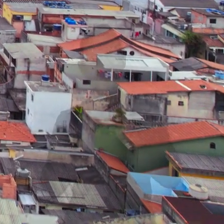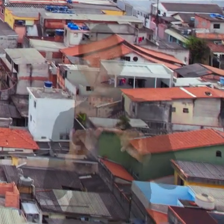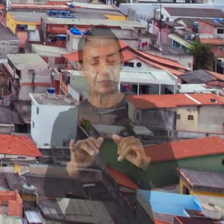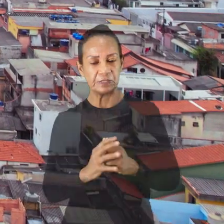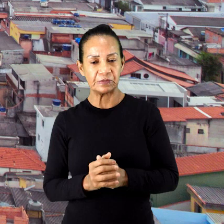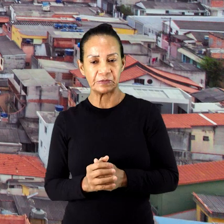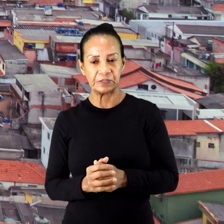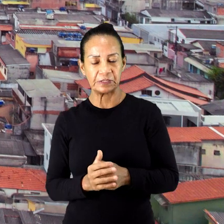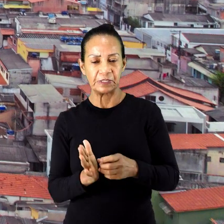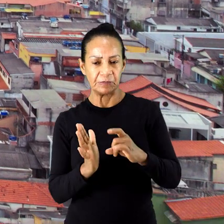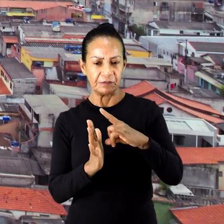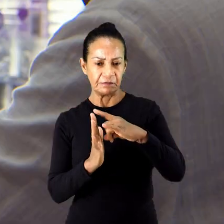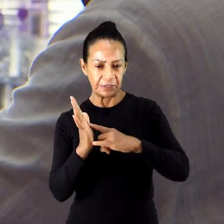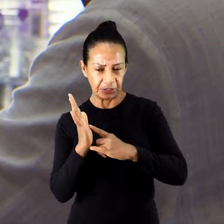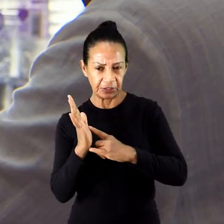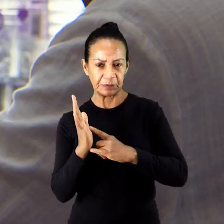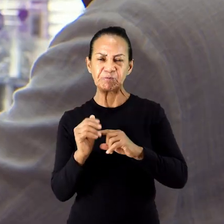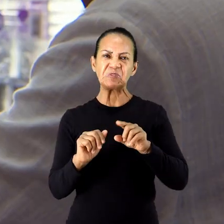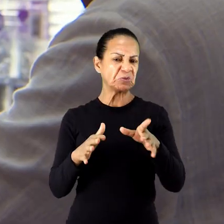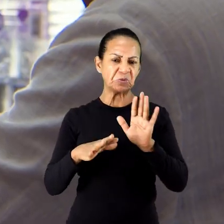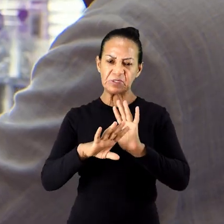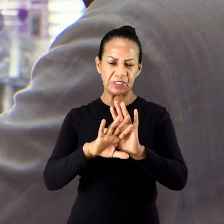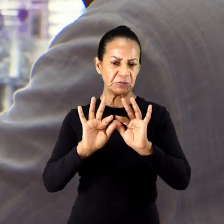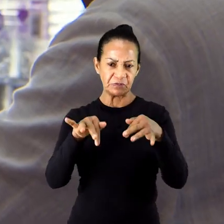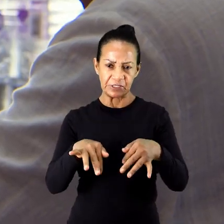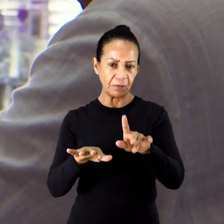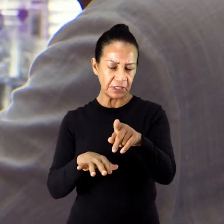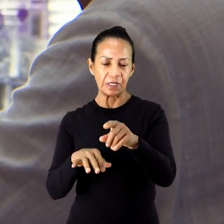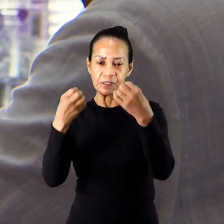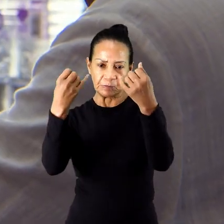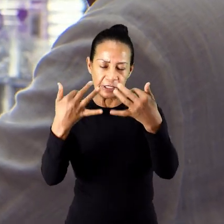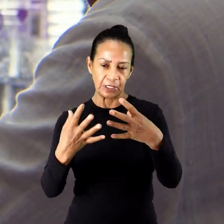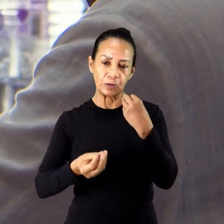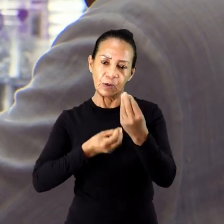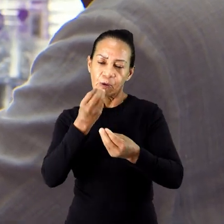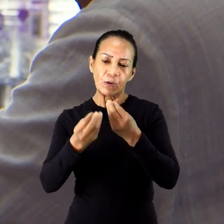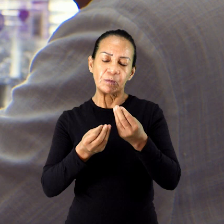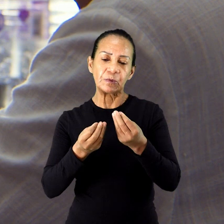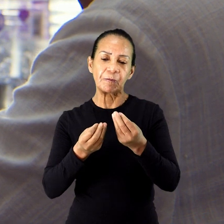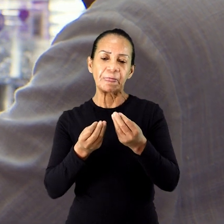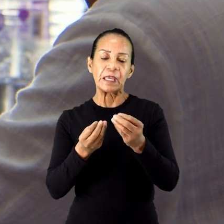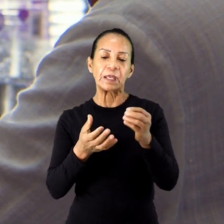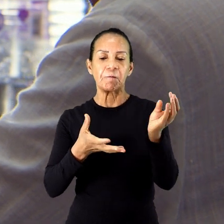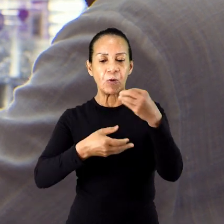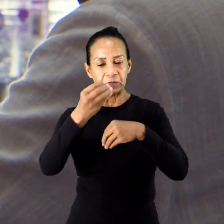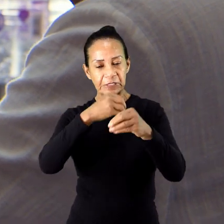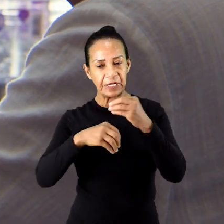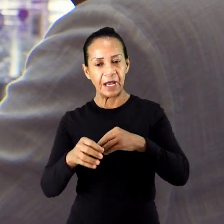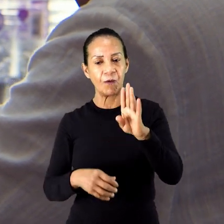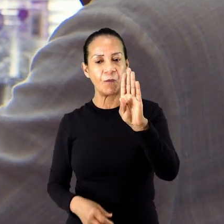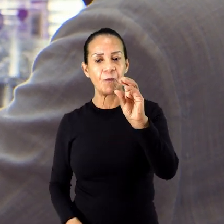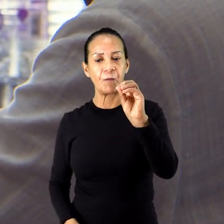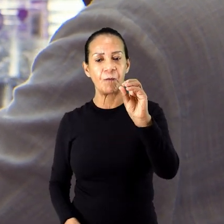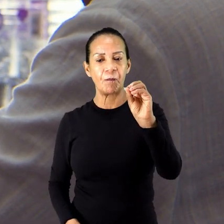Essas informações, por exemplo, sobre ficha técnica e tal, eu jogaria tudo lá pro final, colocaria umas fotinhos para ilustrar o que é o Sarau